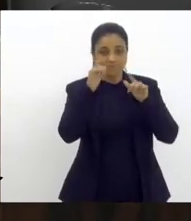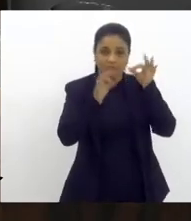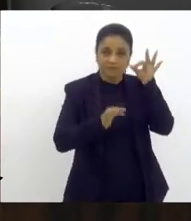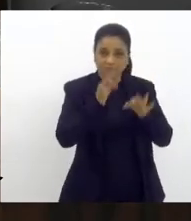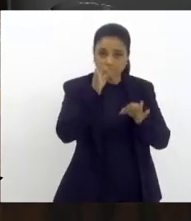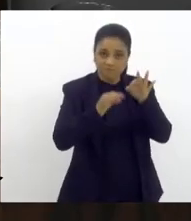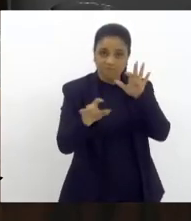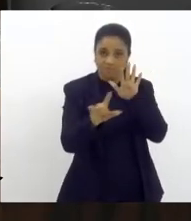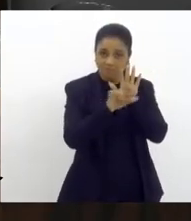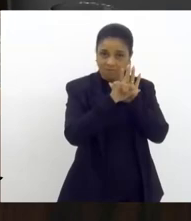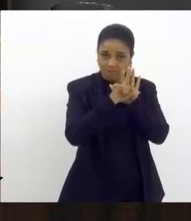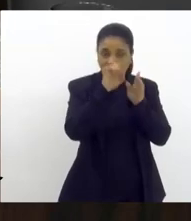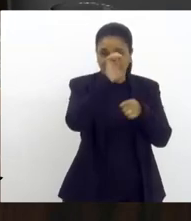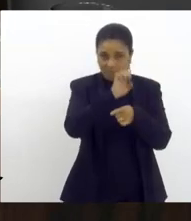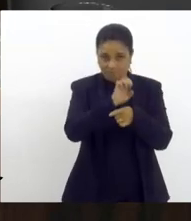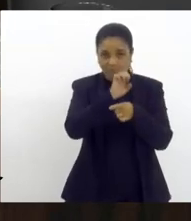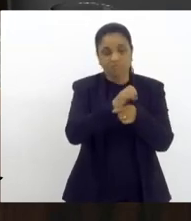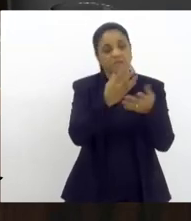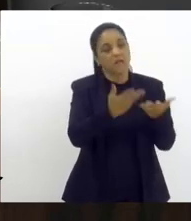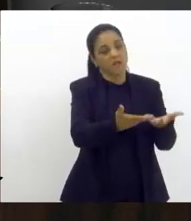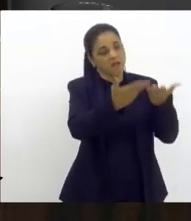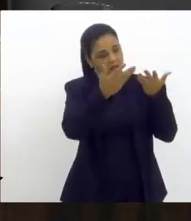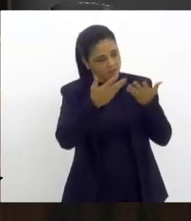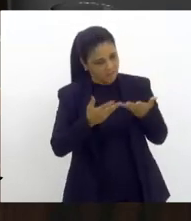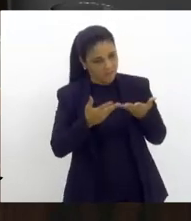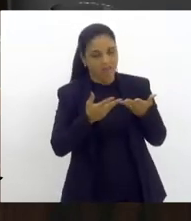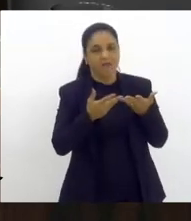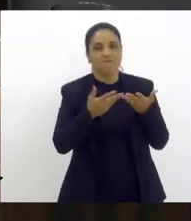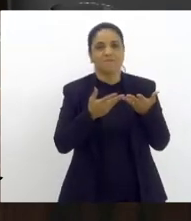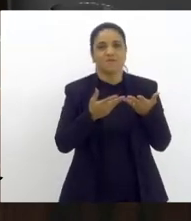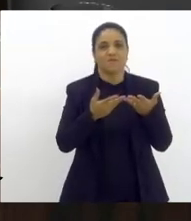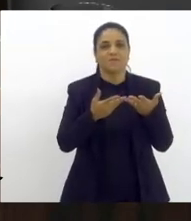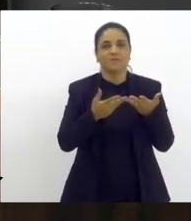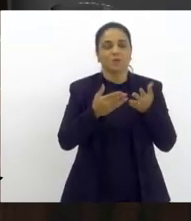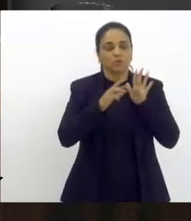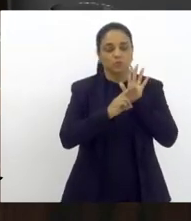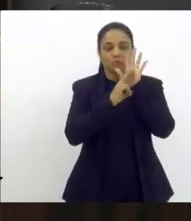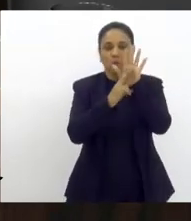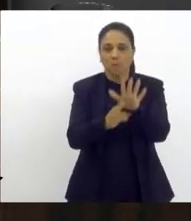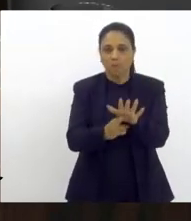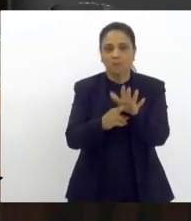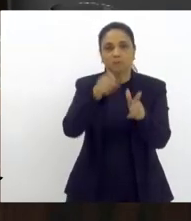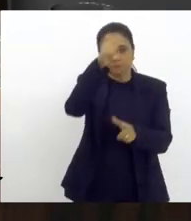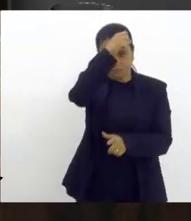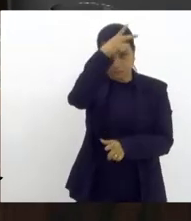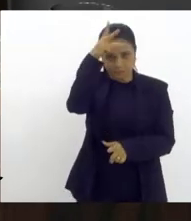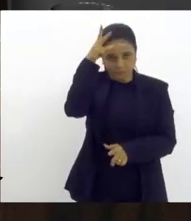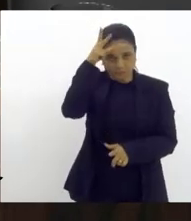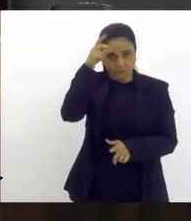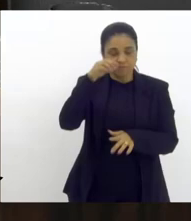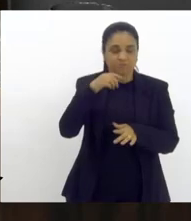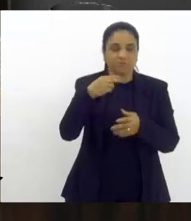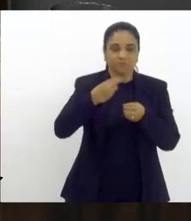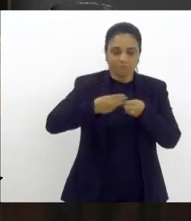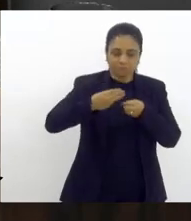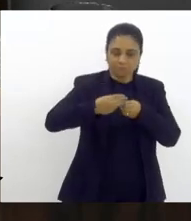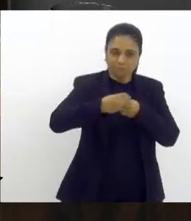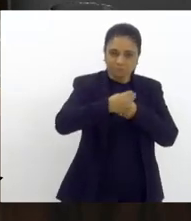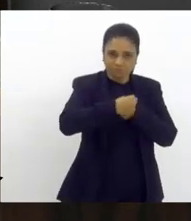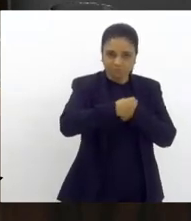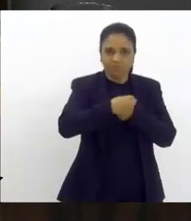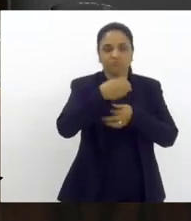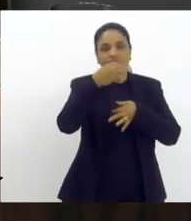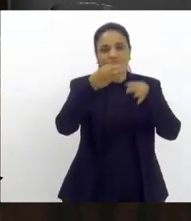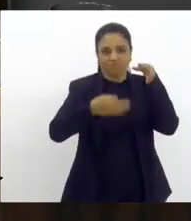e estadual e sempre recebe muito bem os nossos representantes municipais também do Legislativo